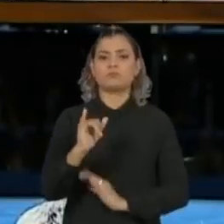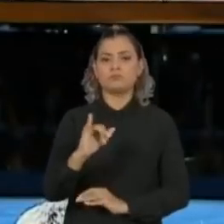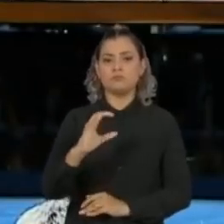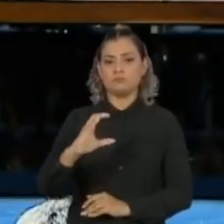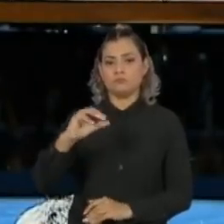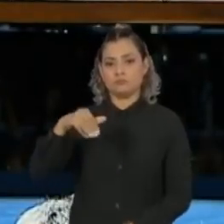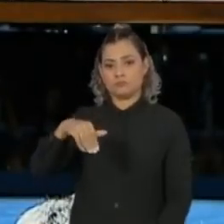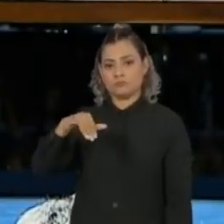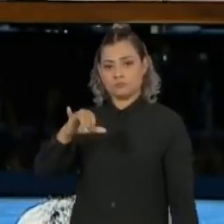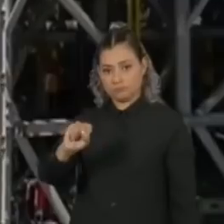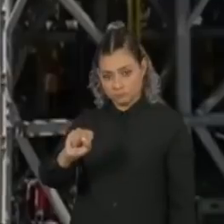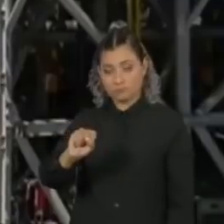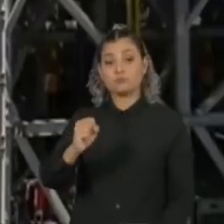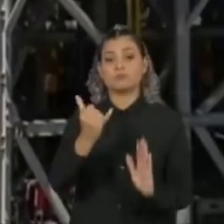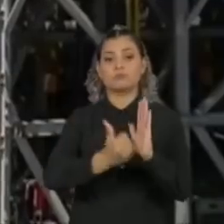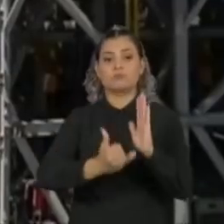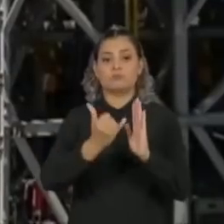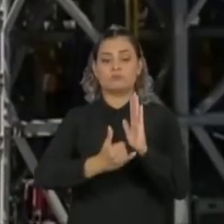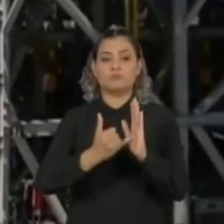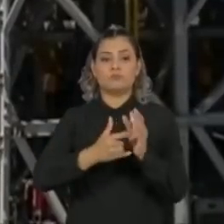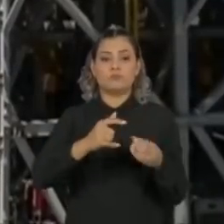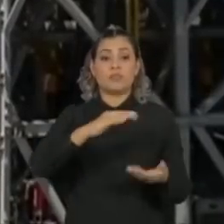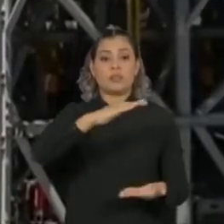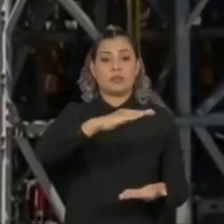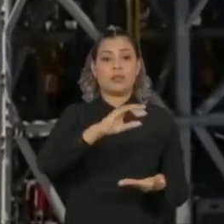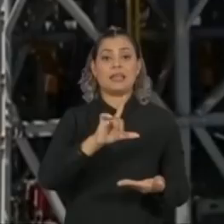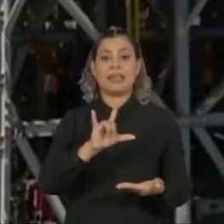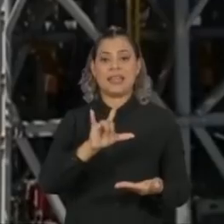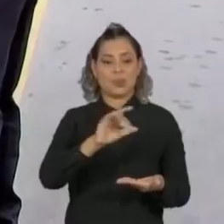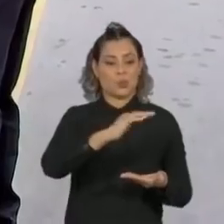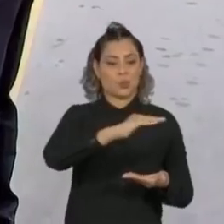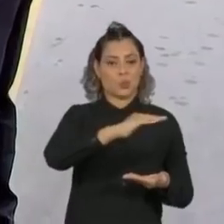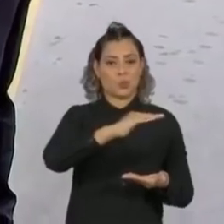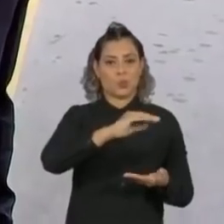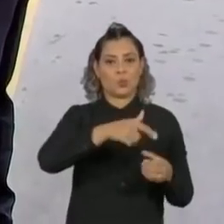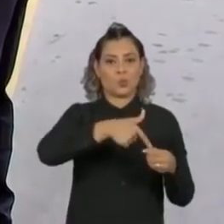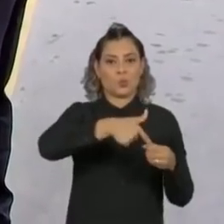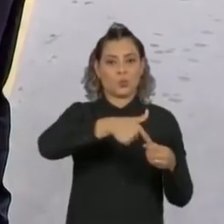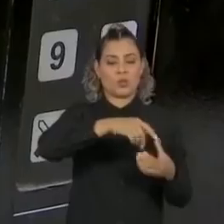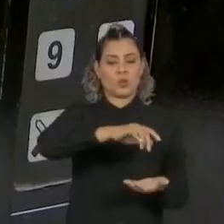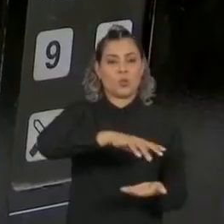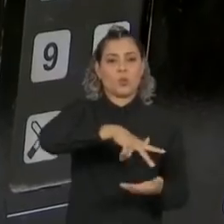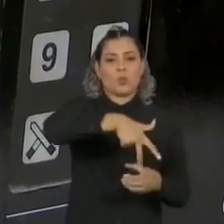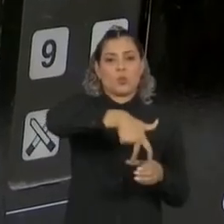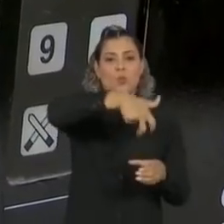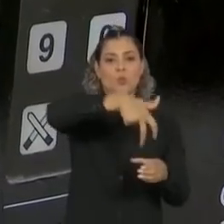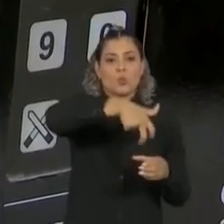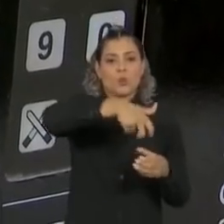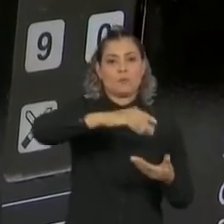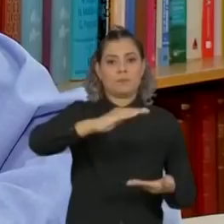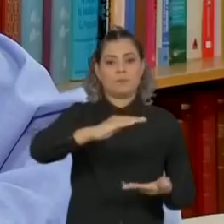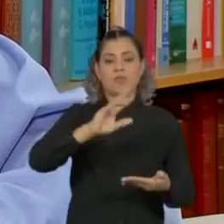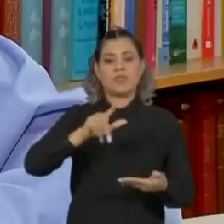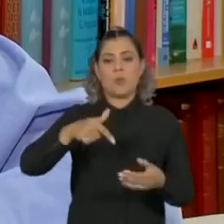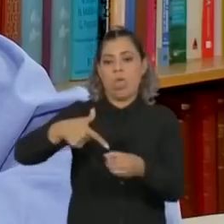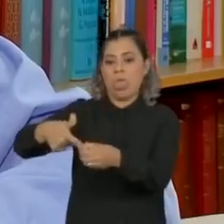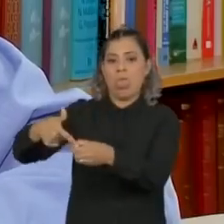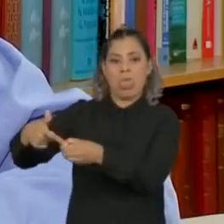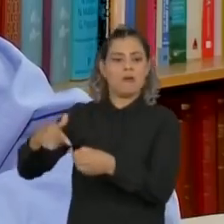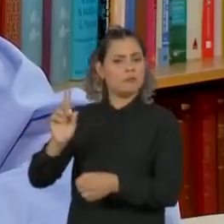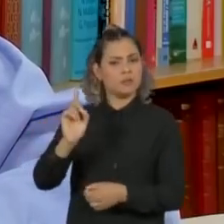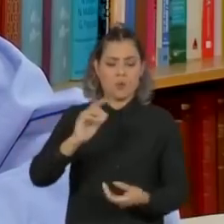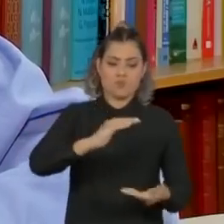tributo estadual, seja cobrado por litro ao sair das refinarias e não nas bombas, como é hoje. Só o ICMS dos